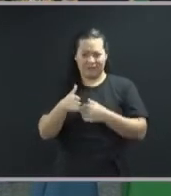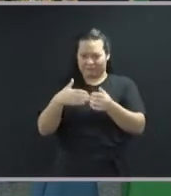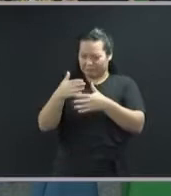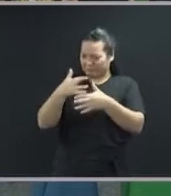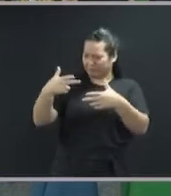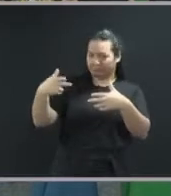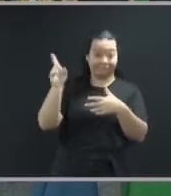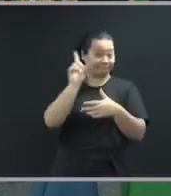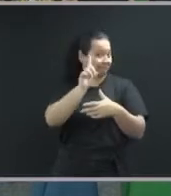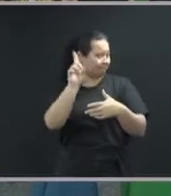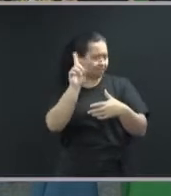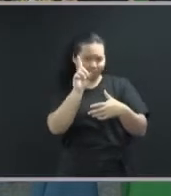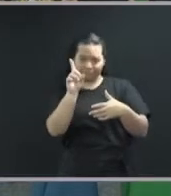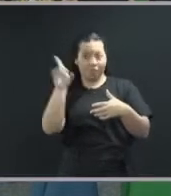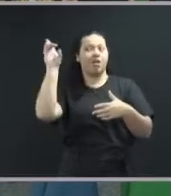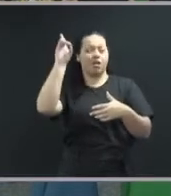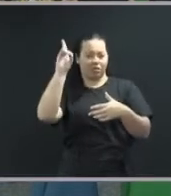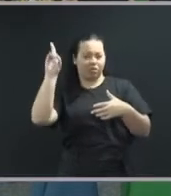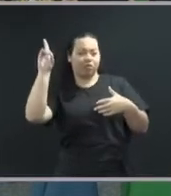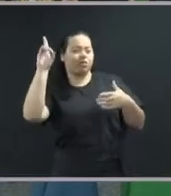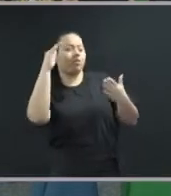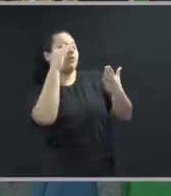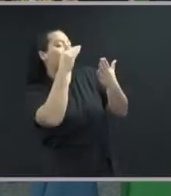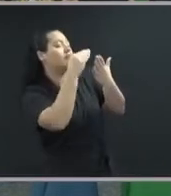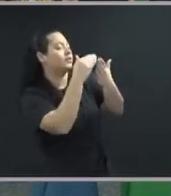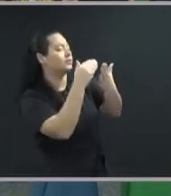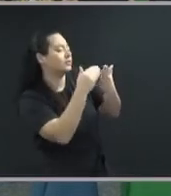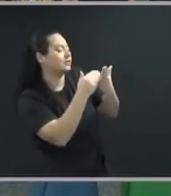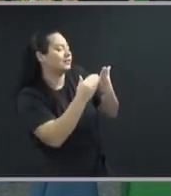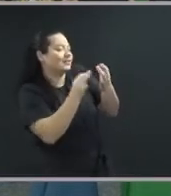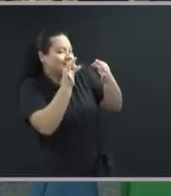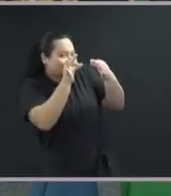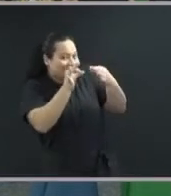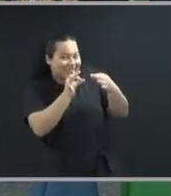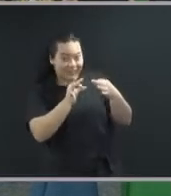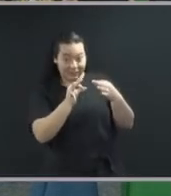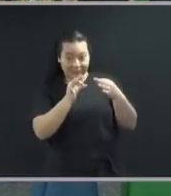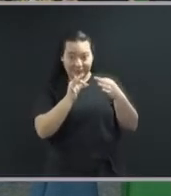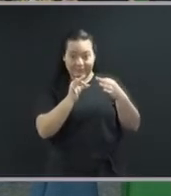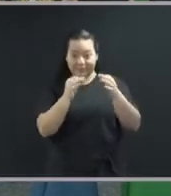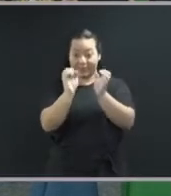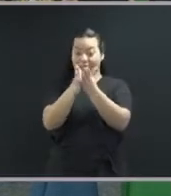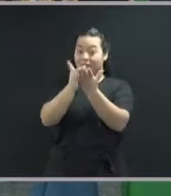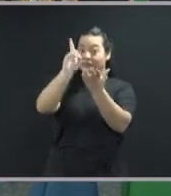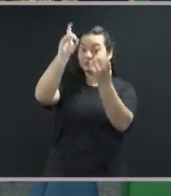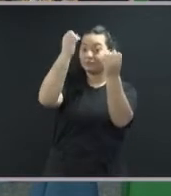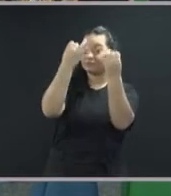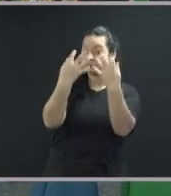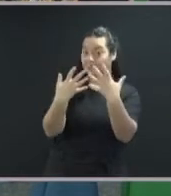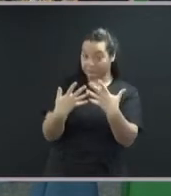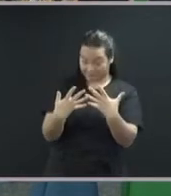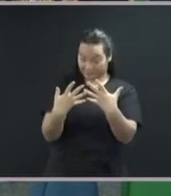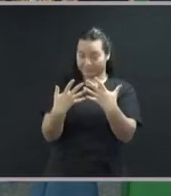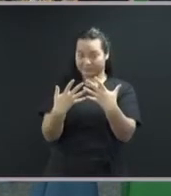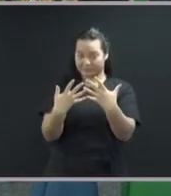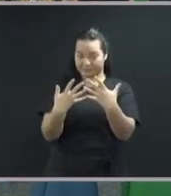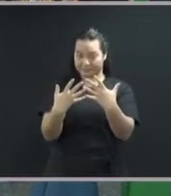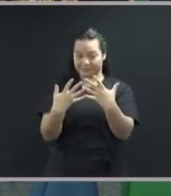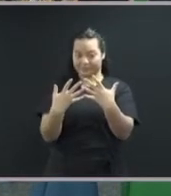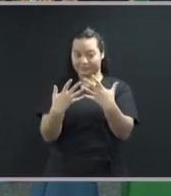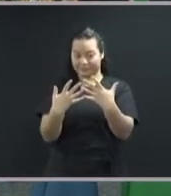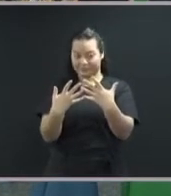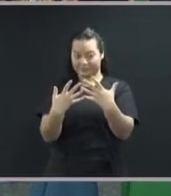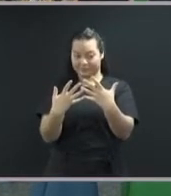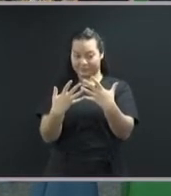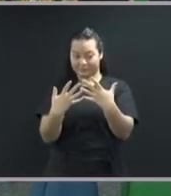sangue precioso de Jesus. A Bíblia diz que a minha e a tua,